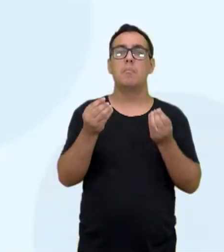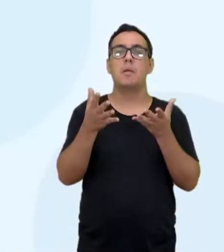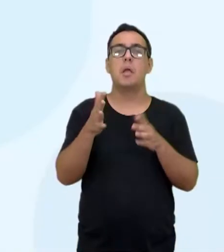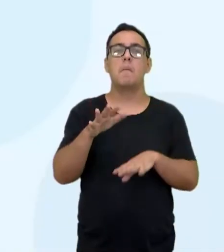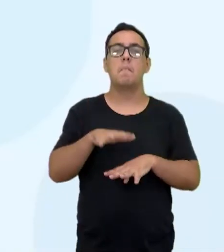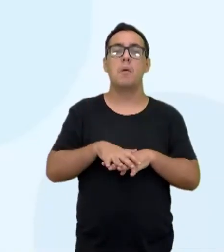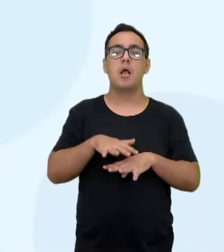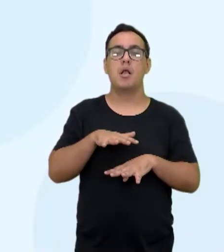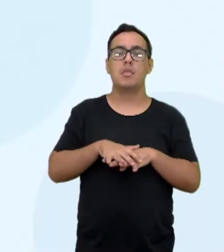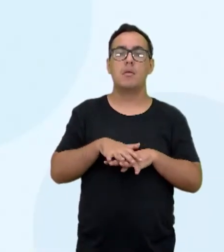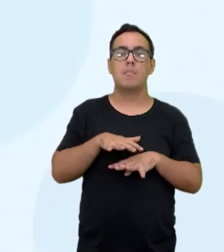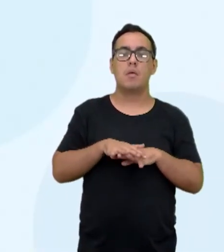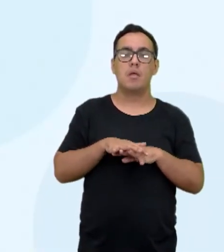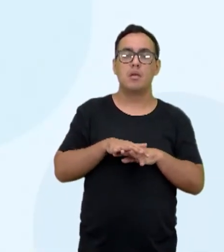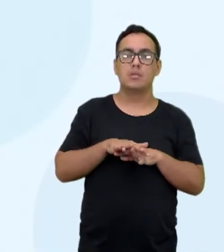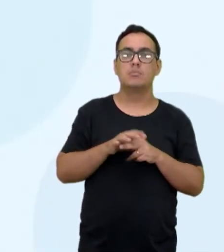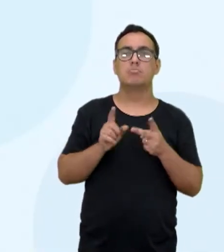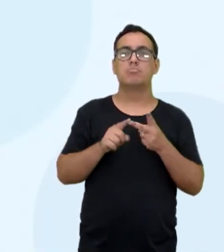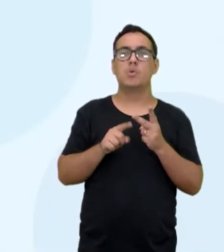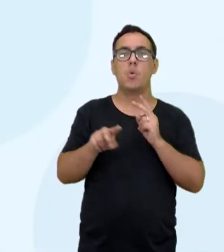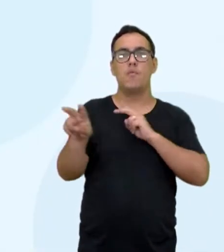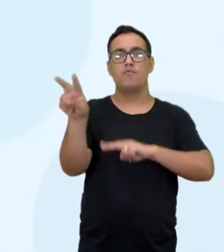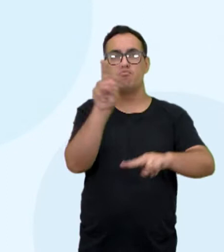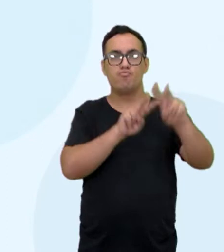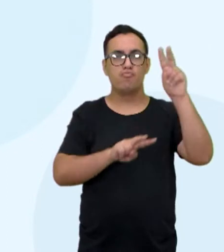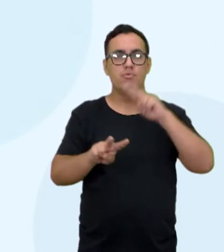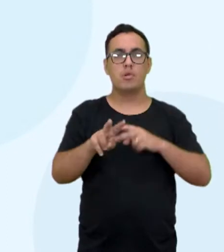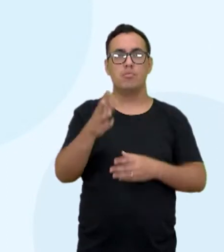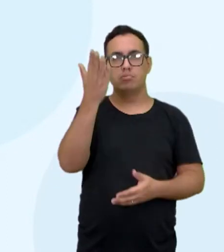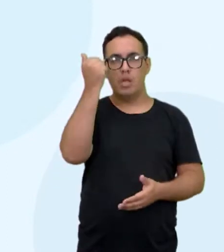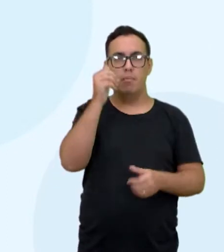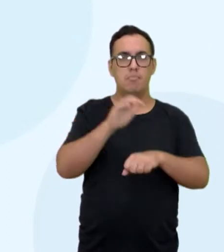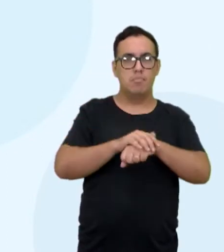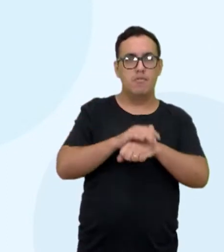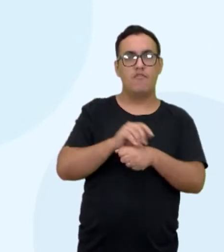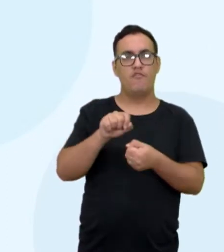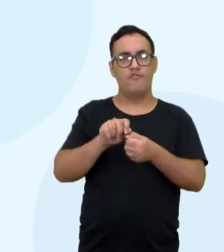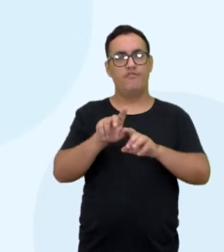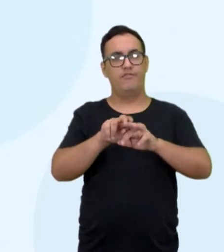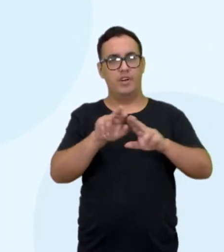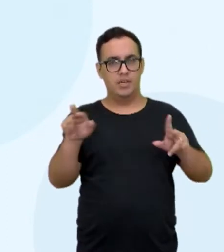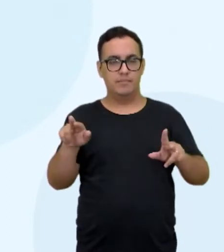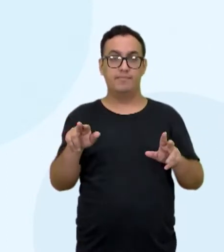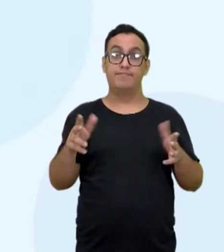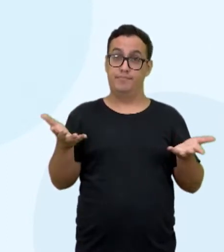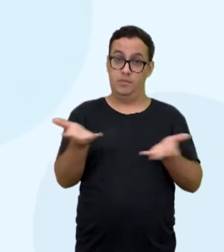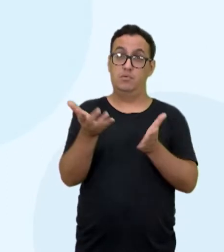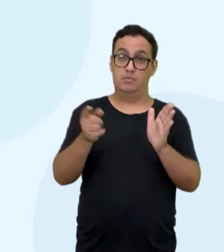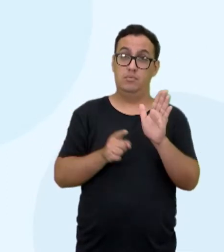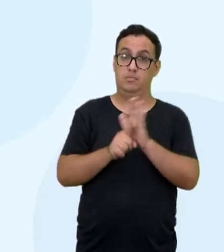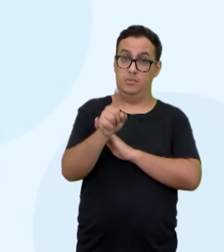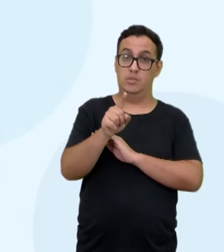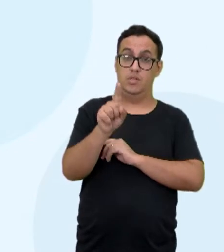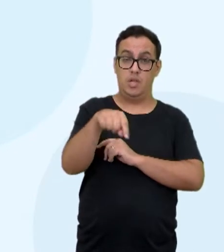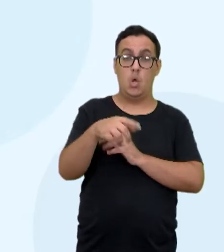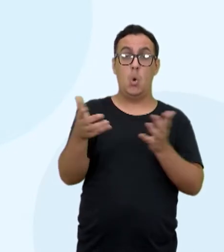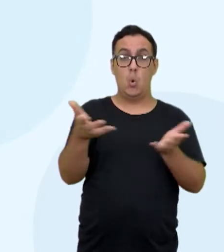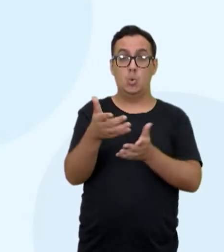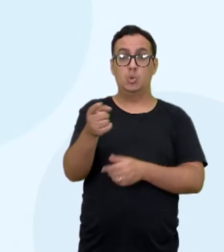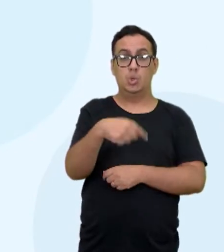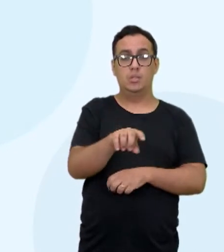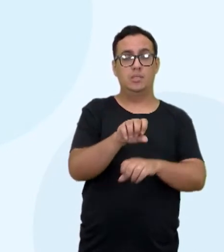matemática e da observação nos saberes operativos. Essa pergunta vai guiar um pouco a nossa aula de